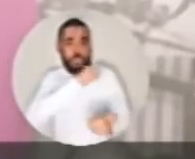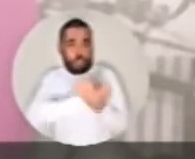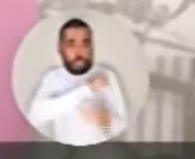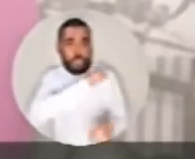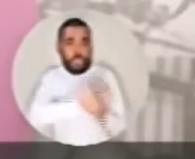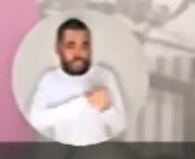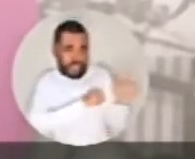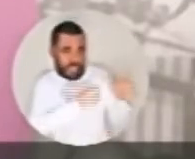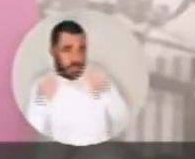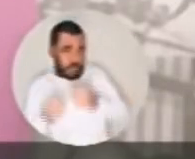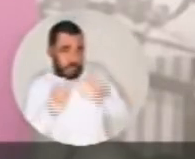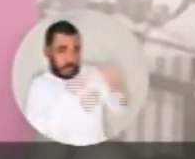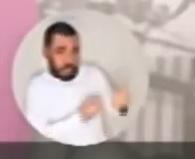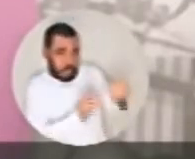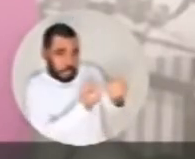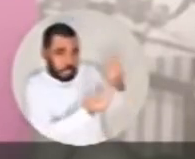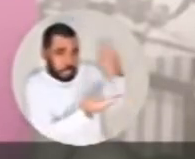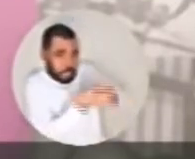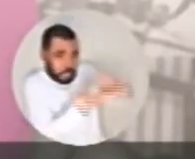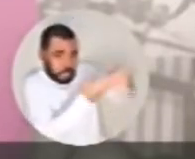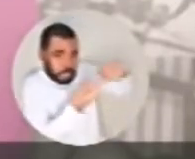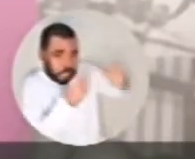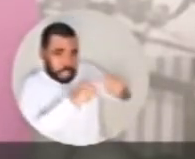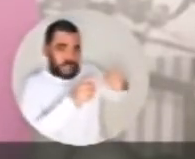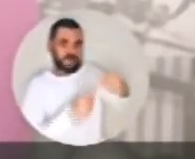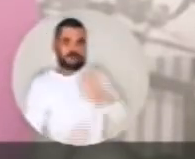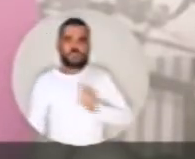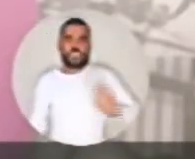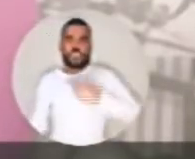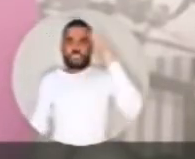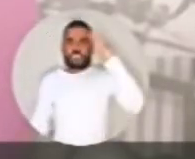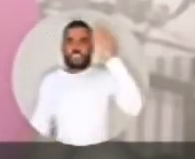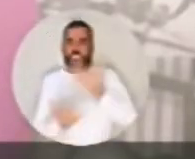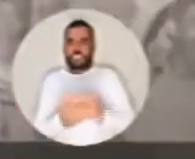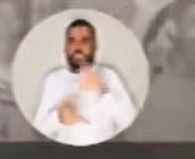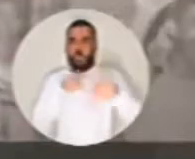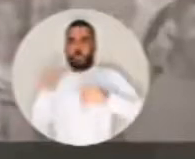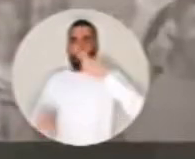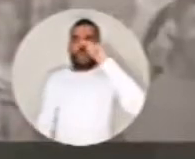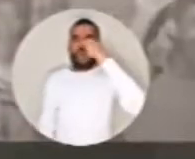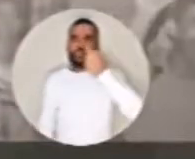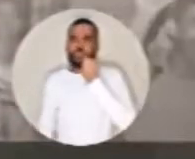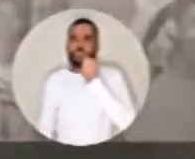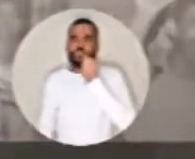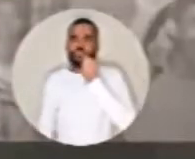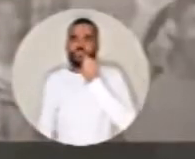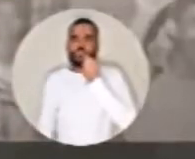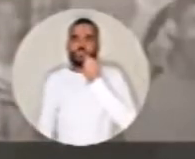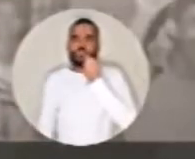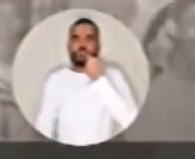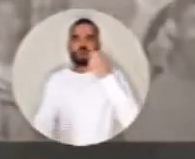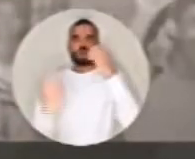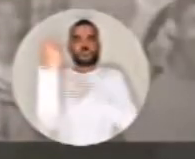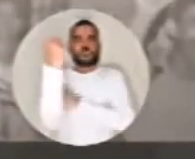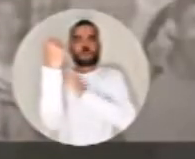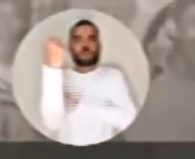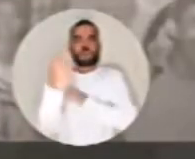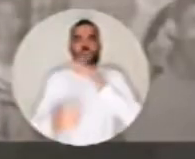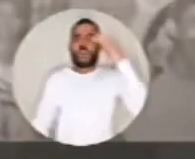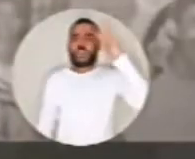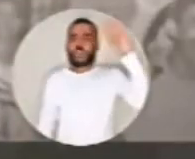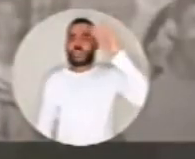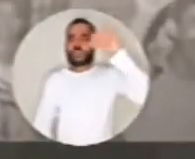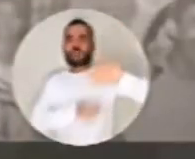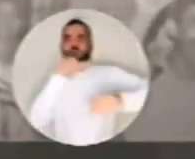a serena força do povo de Aracaju. A força do sonho de mudança. Nós vamos seguir nessa luta pelo futuro de